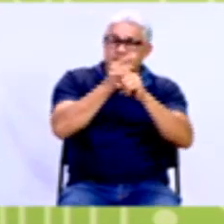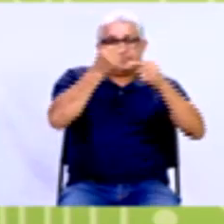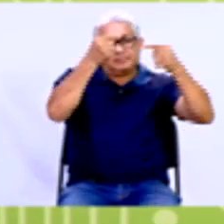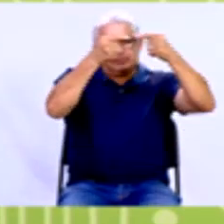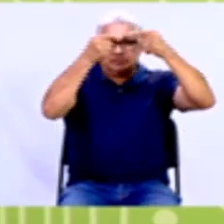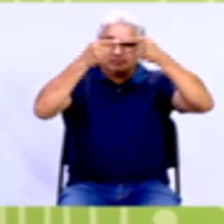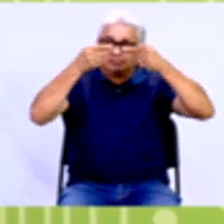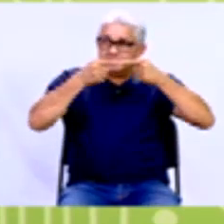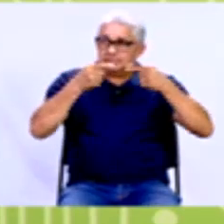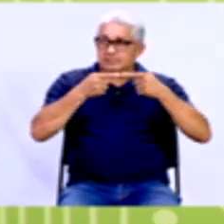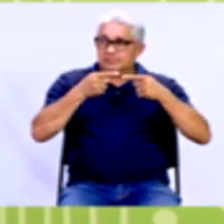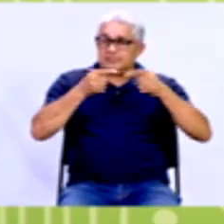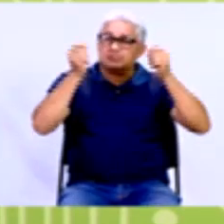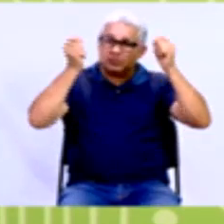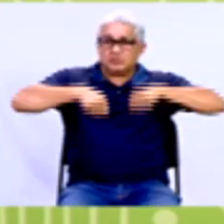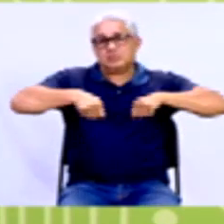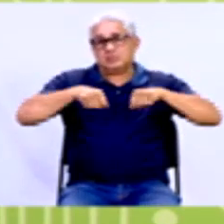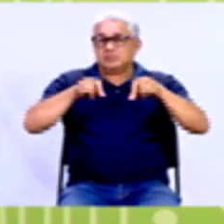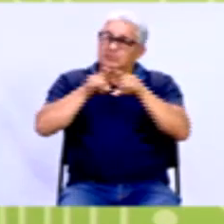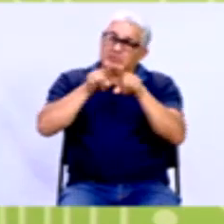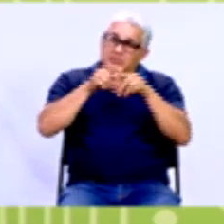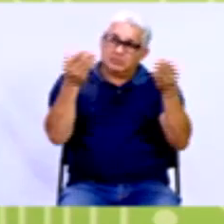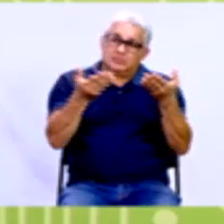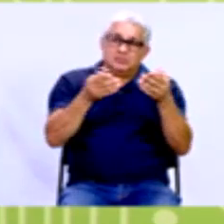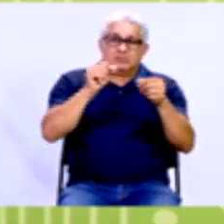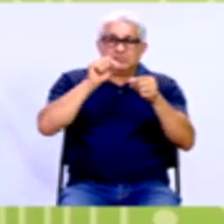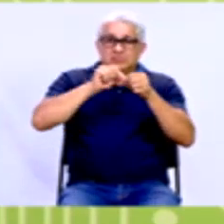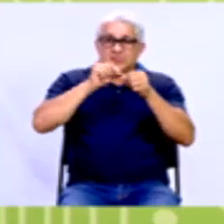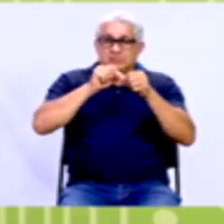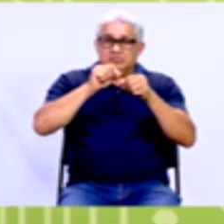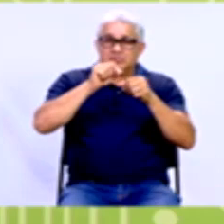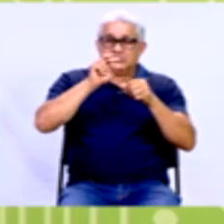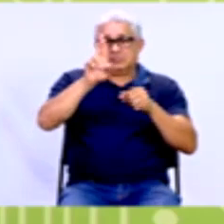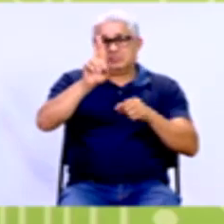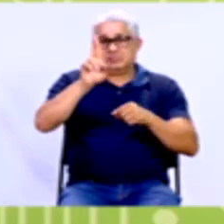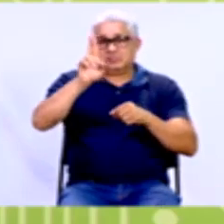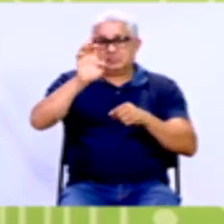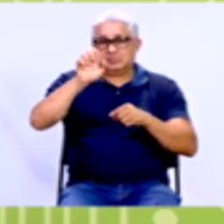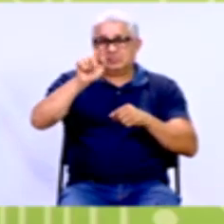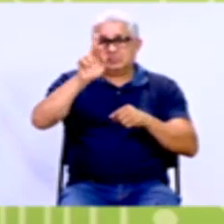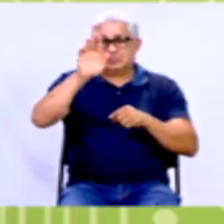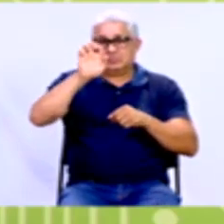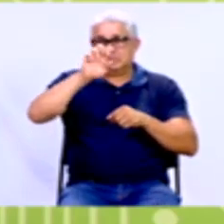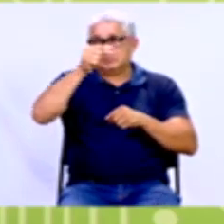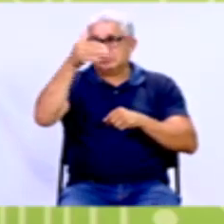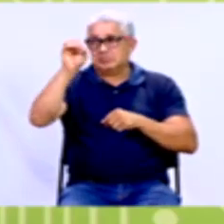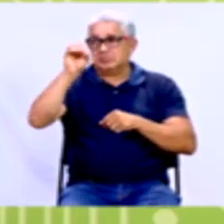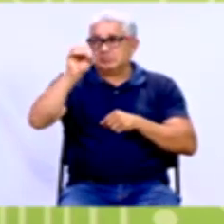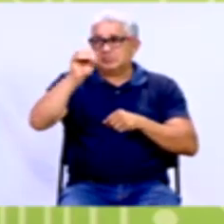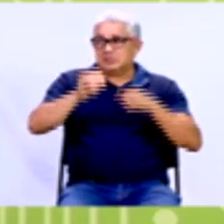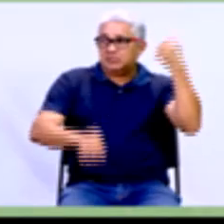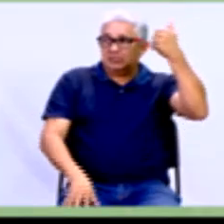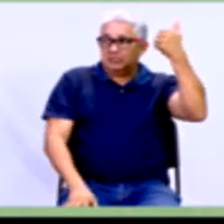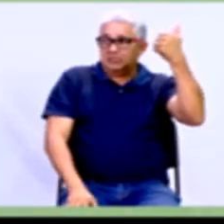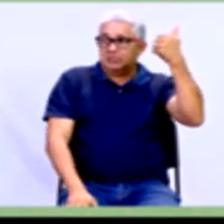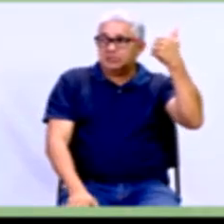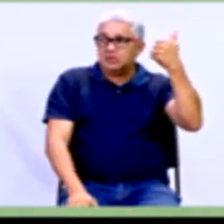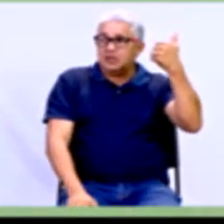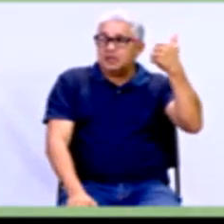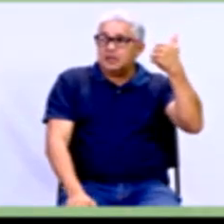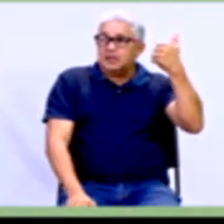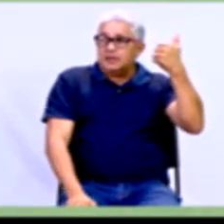correlação. Como existe essa correlação, agora a gente vai fazer a regressão. Então, vamos lá. Primeiro passo.